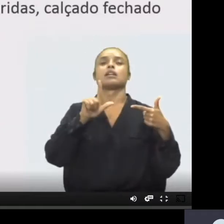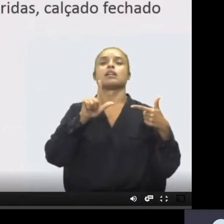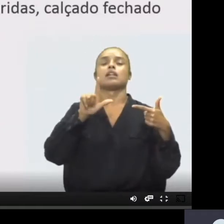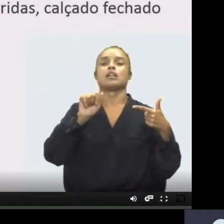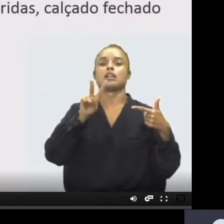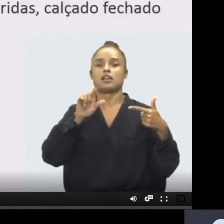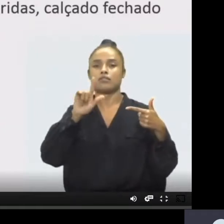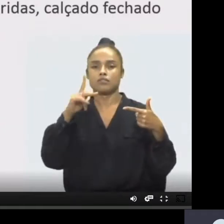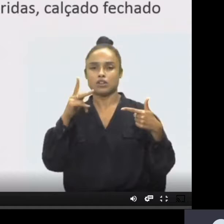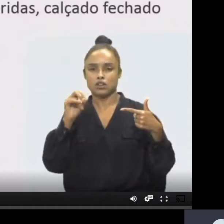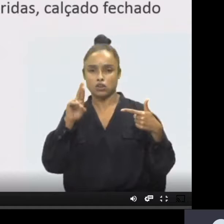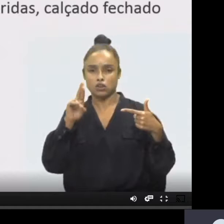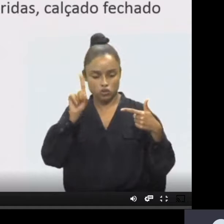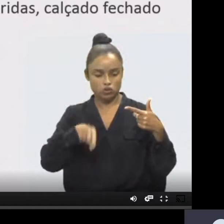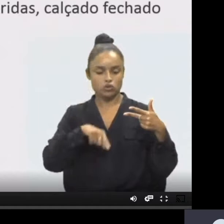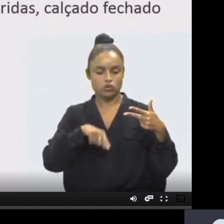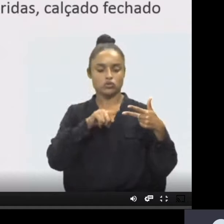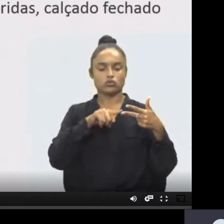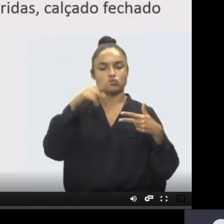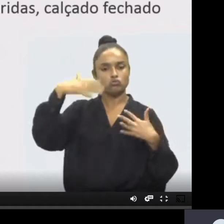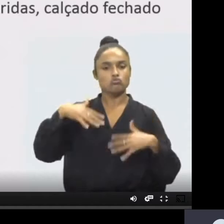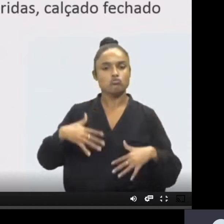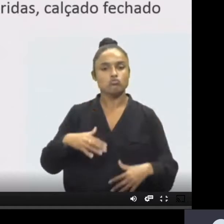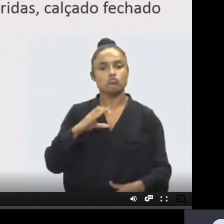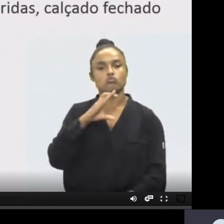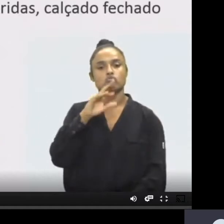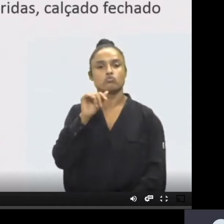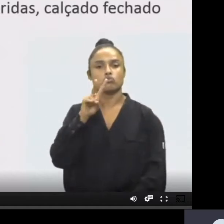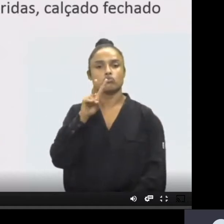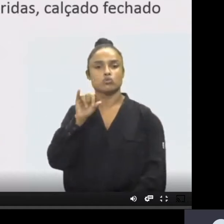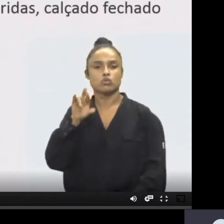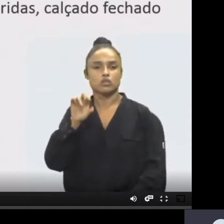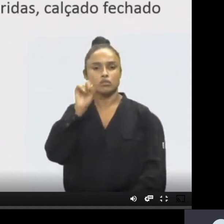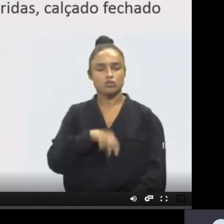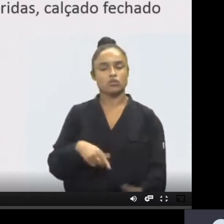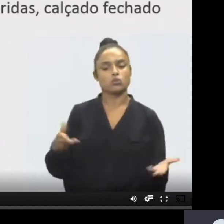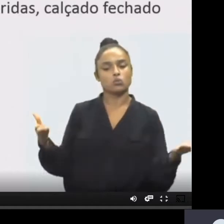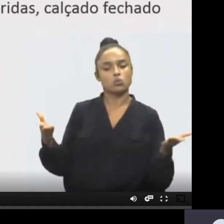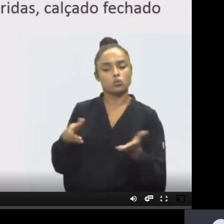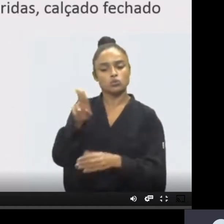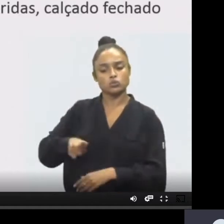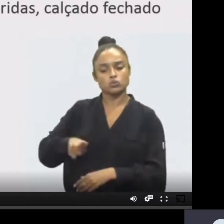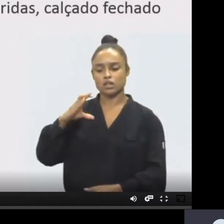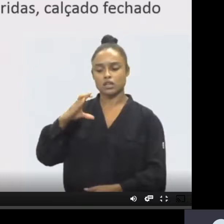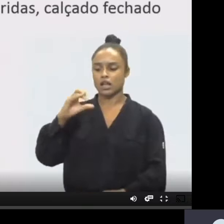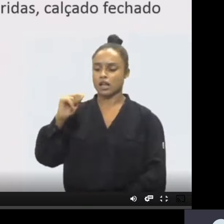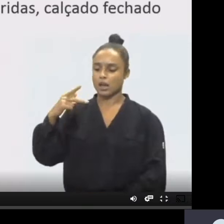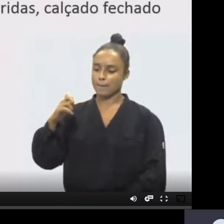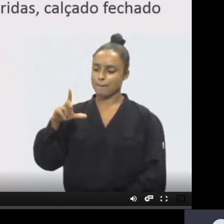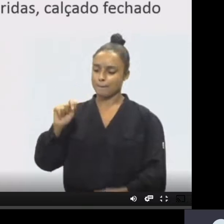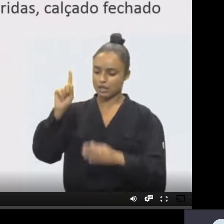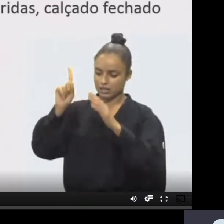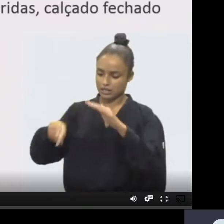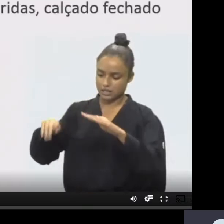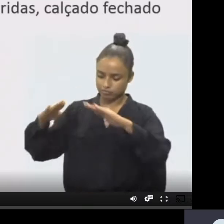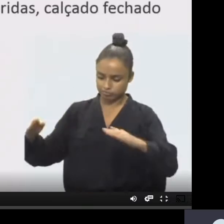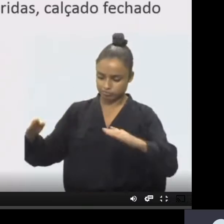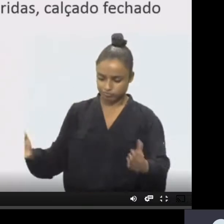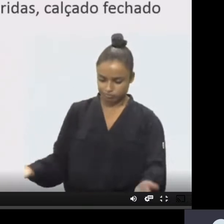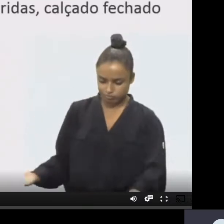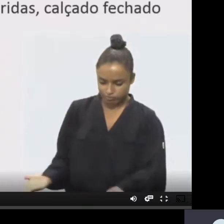nessa prática vai ser extremamente importante também a utilização de capela, porque nós temos uma reação que vai liberar uma grande